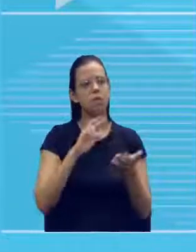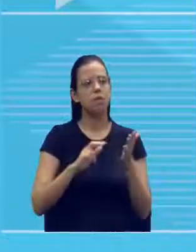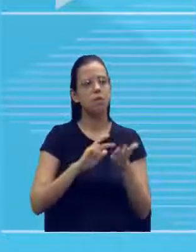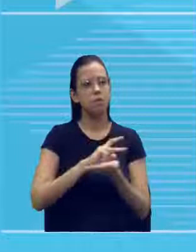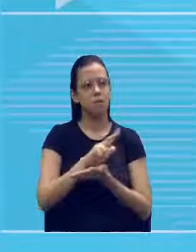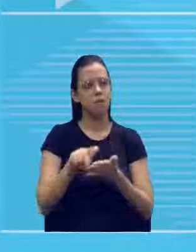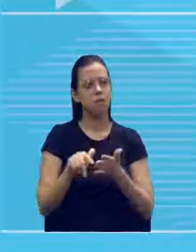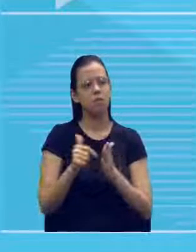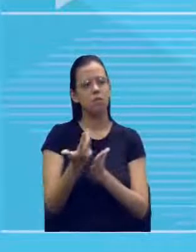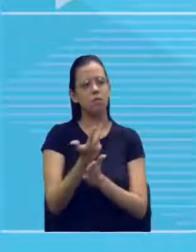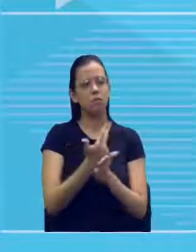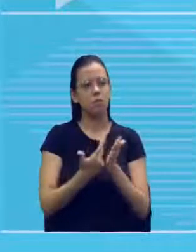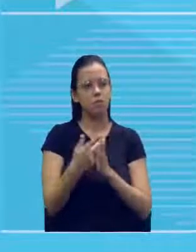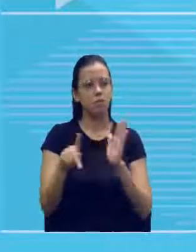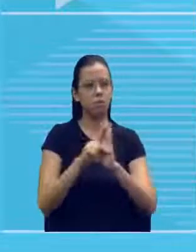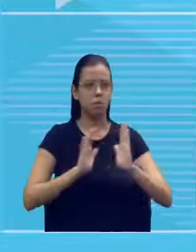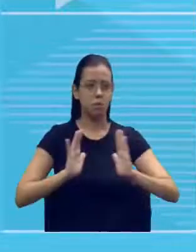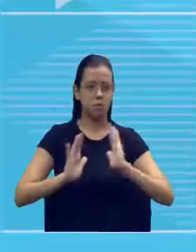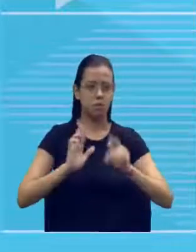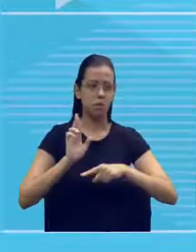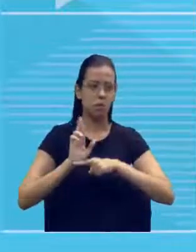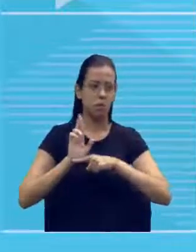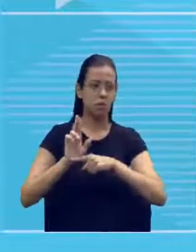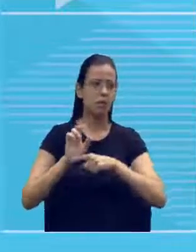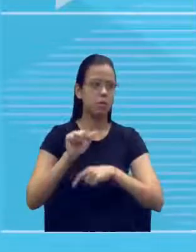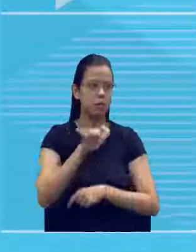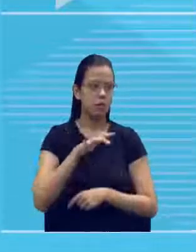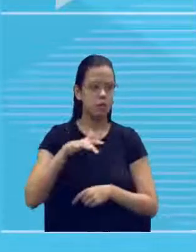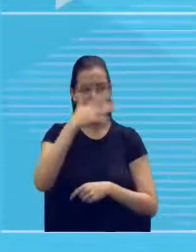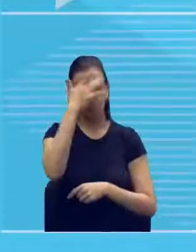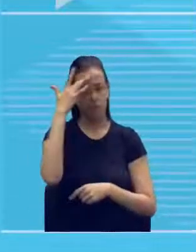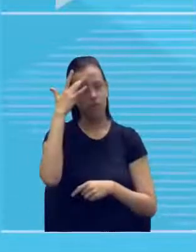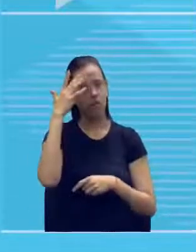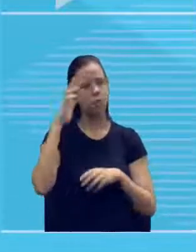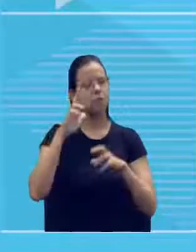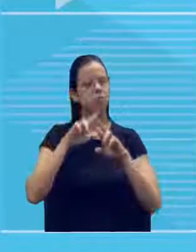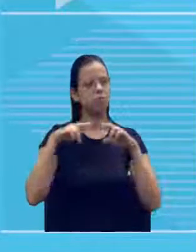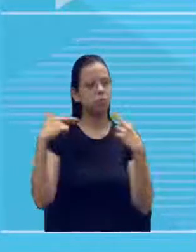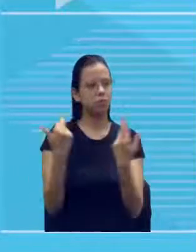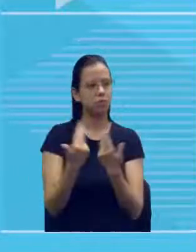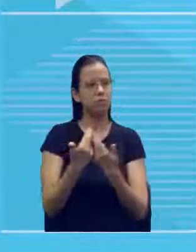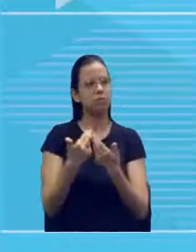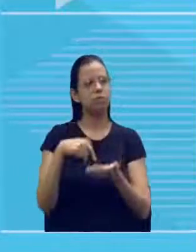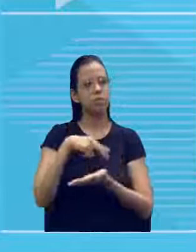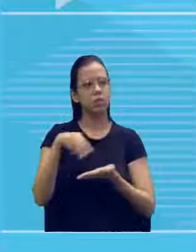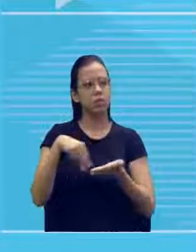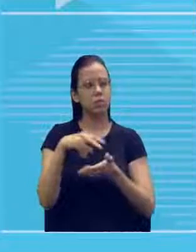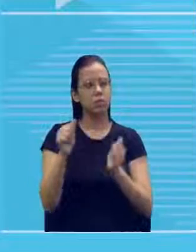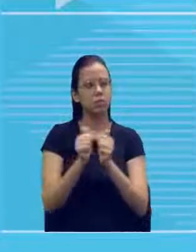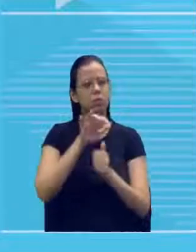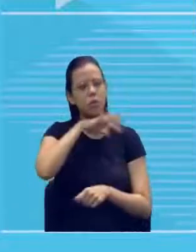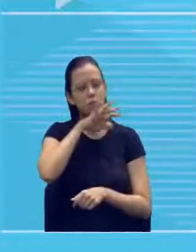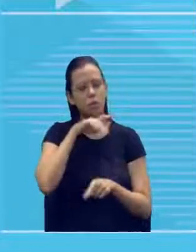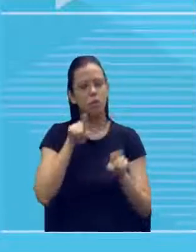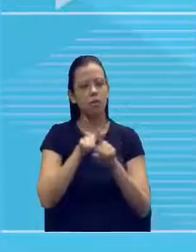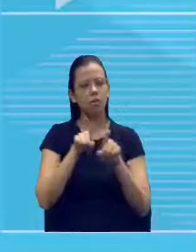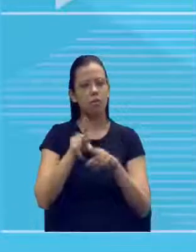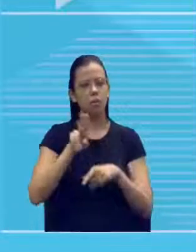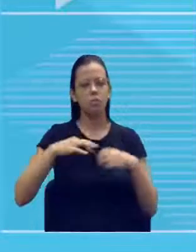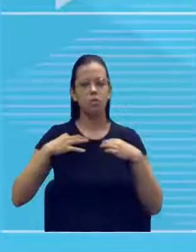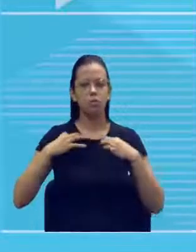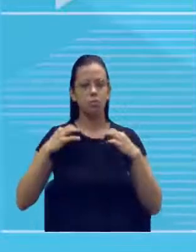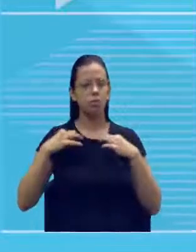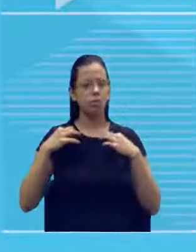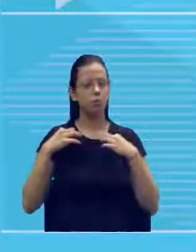cenas de pessoas em roda, dançando em volta de animais e vestidas com as suas peles.